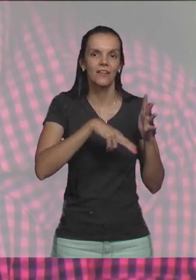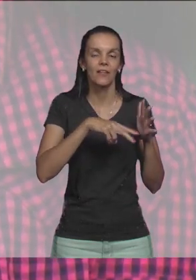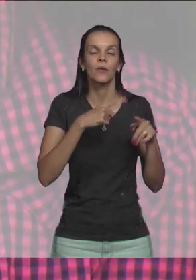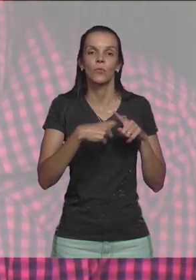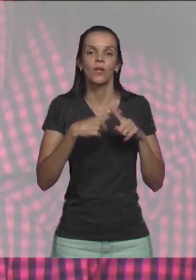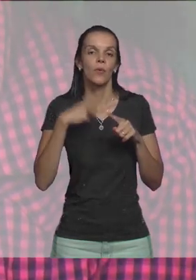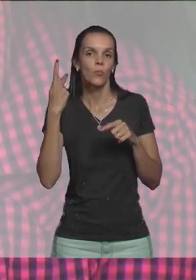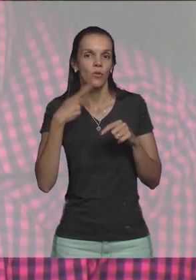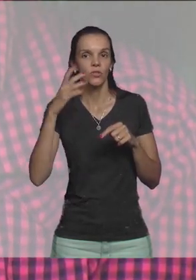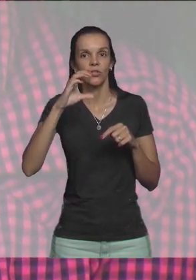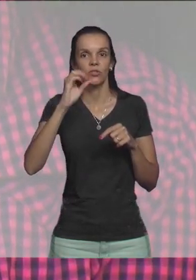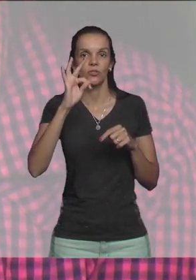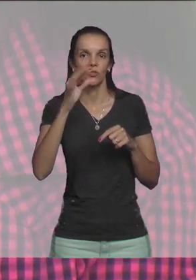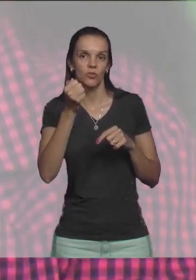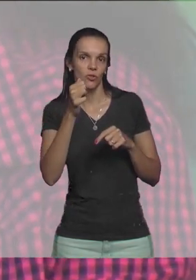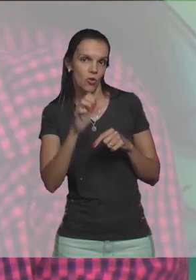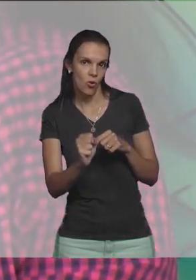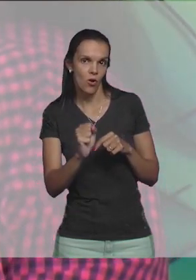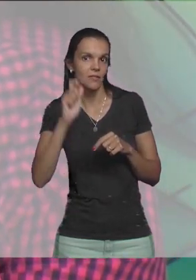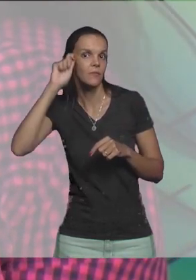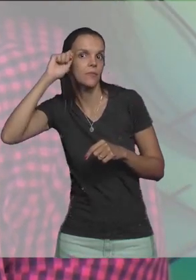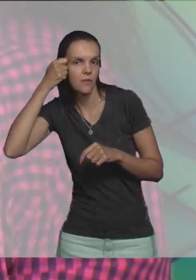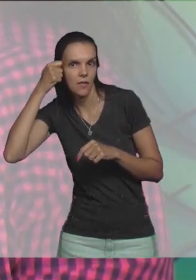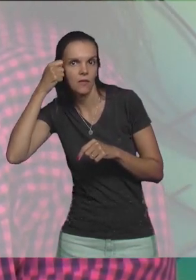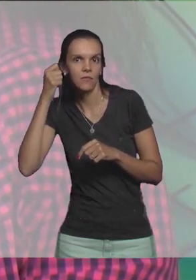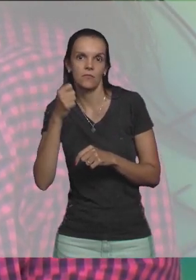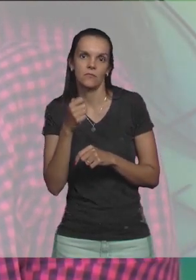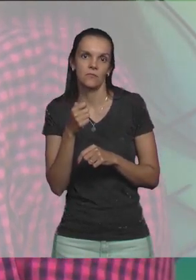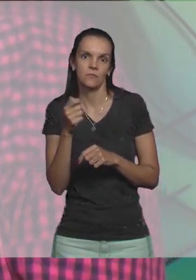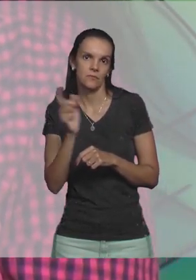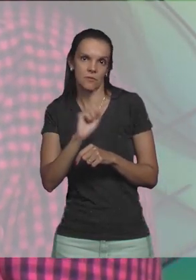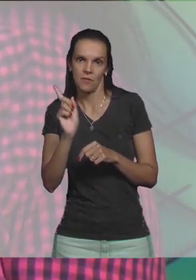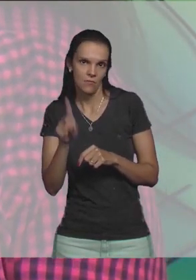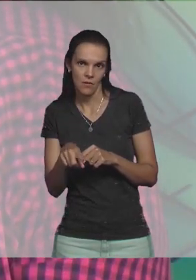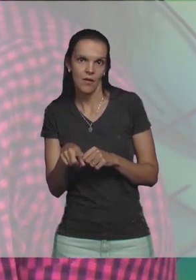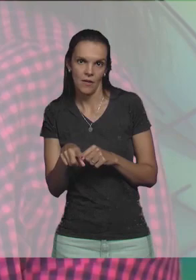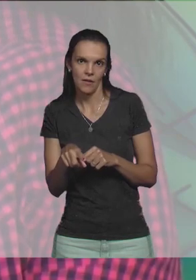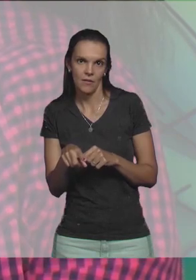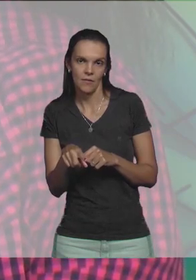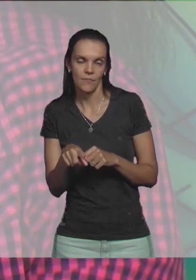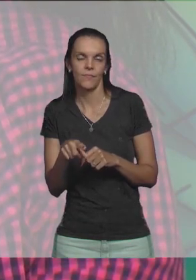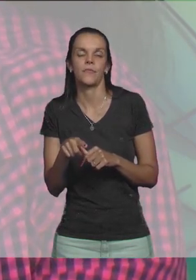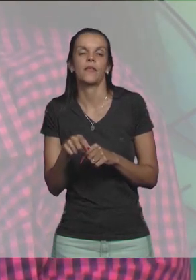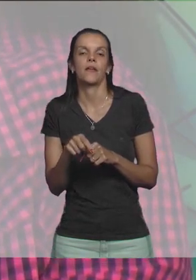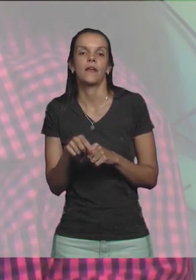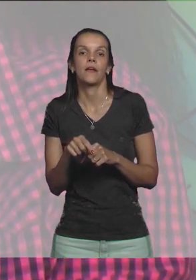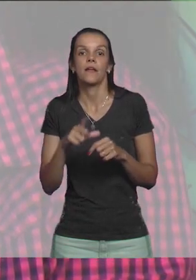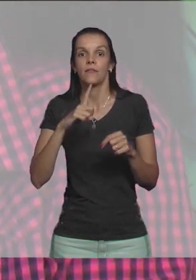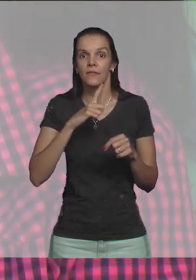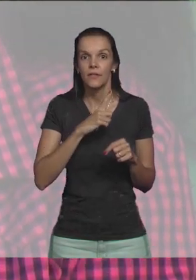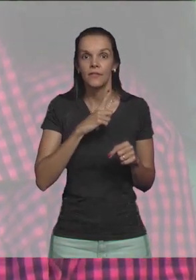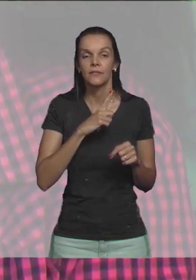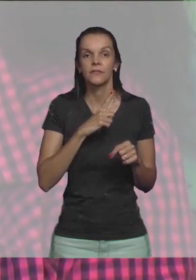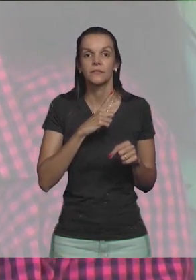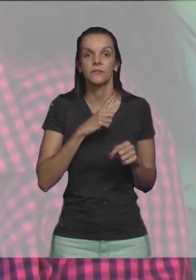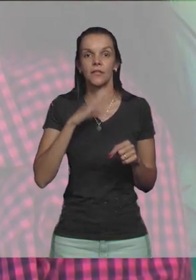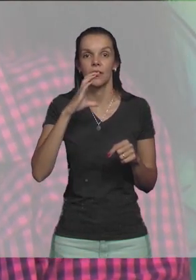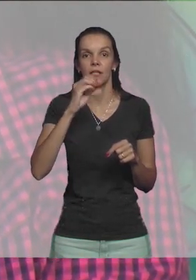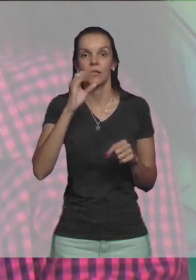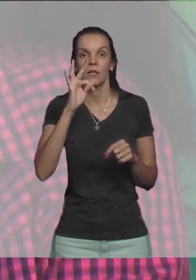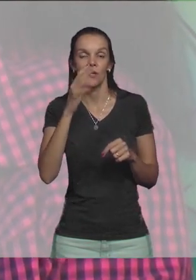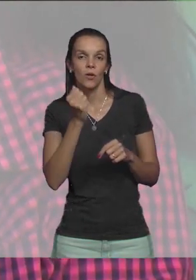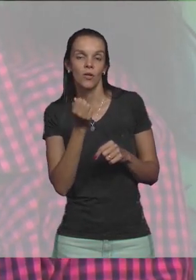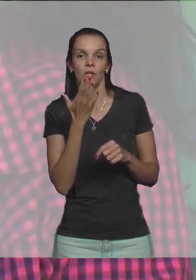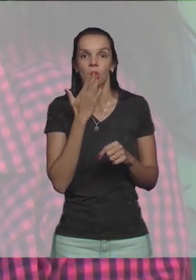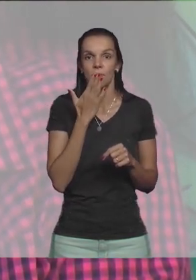porque a política de cotas, ela não é cotas para negros. Nem é esse o nome da política de cotas. Ela vai ter uma determinada cota